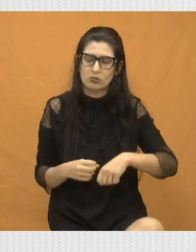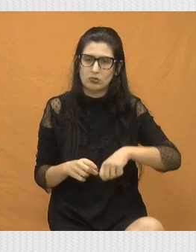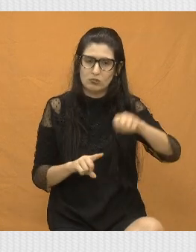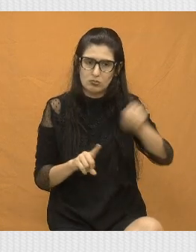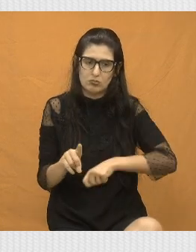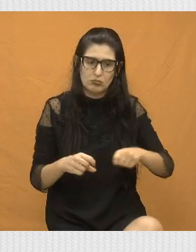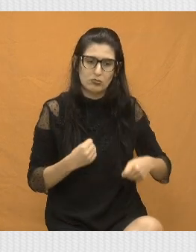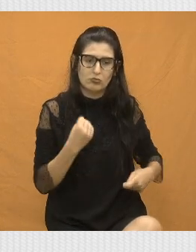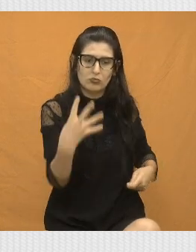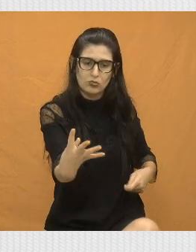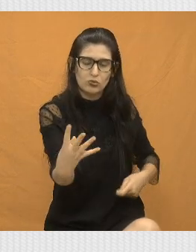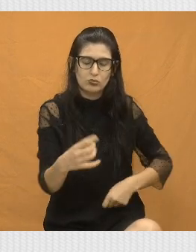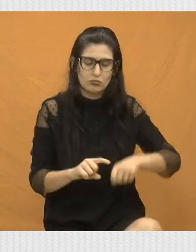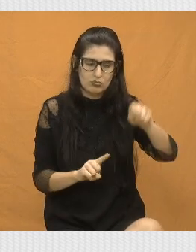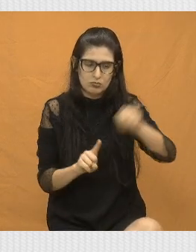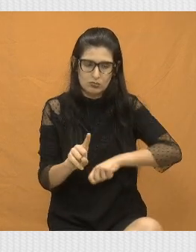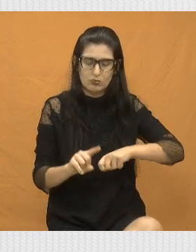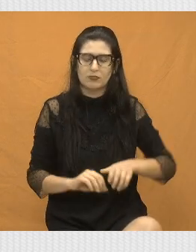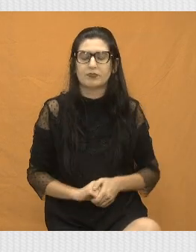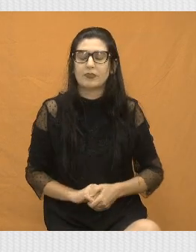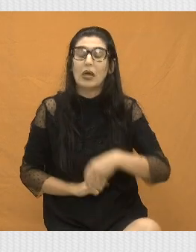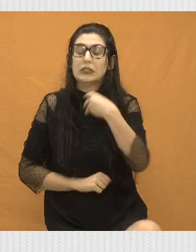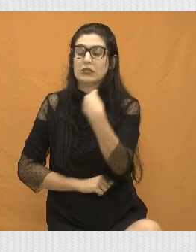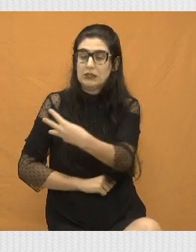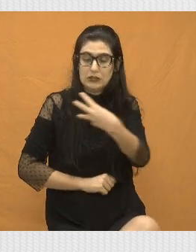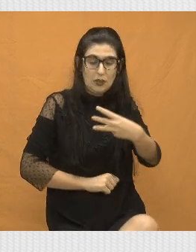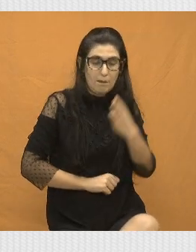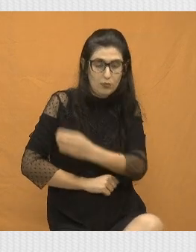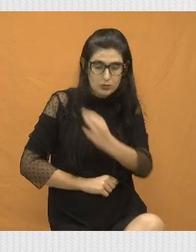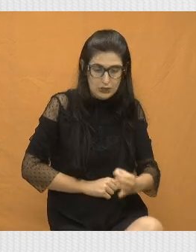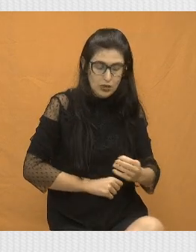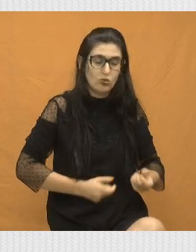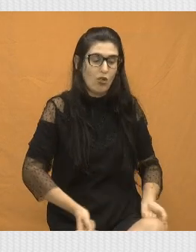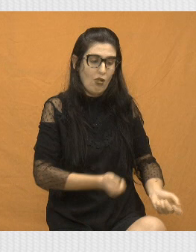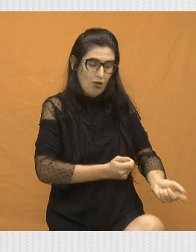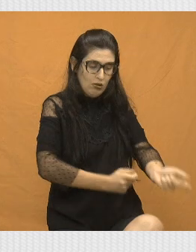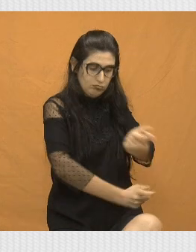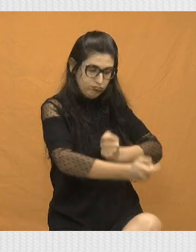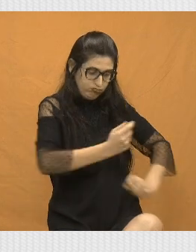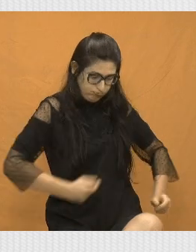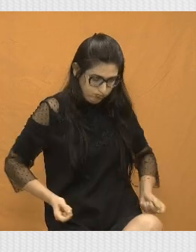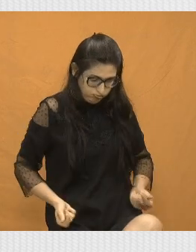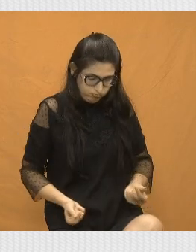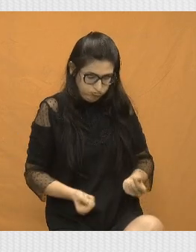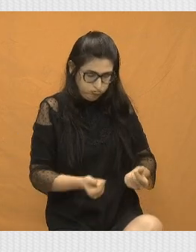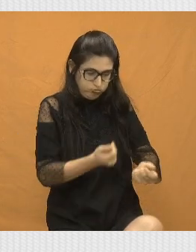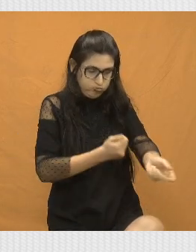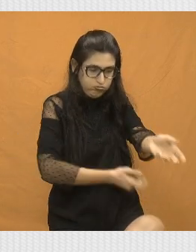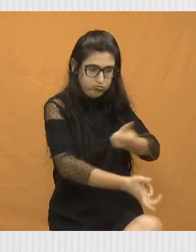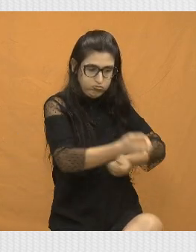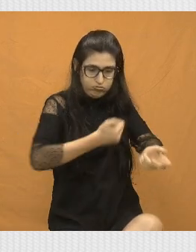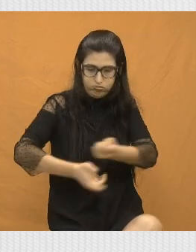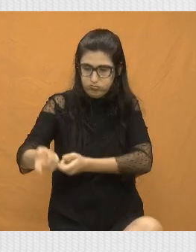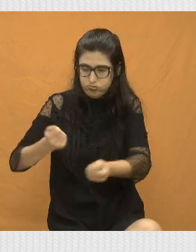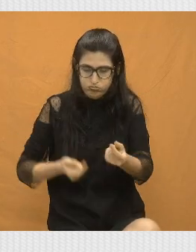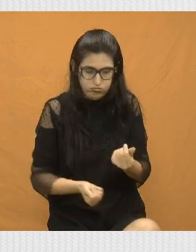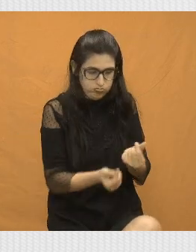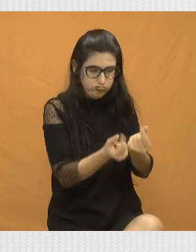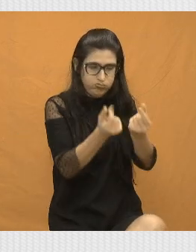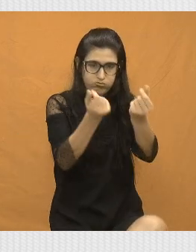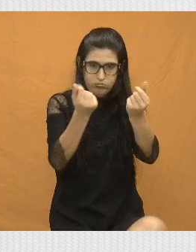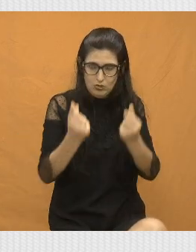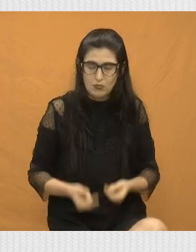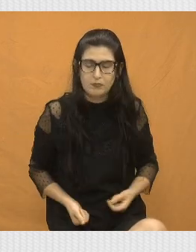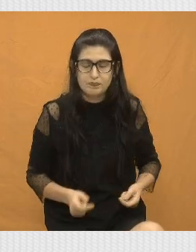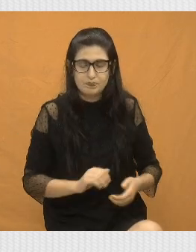teríamos 33% de arrecadação. Então, nós tivemos aqui 34,45% no